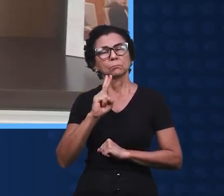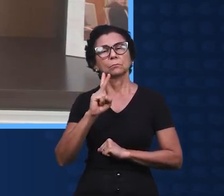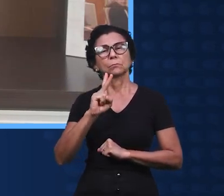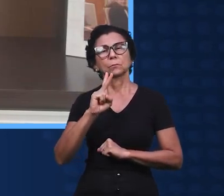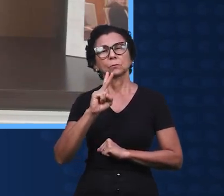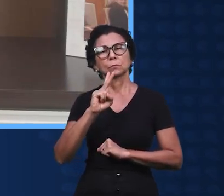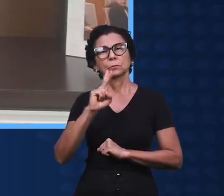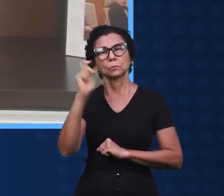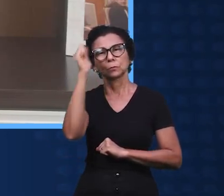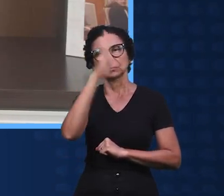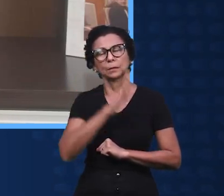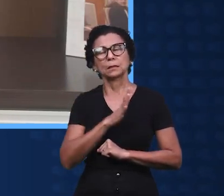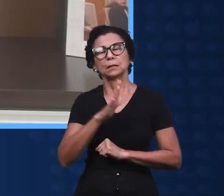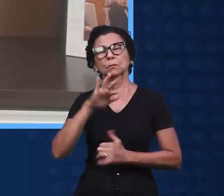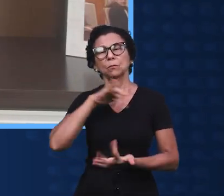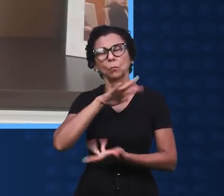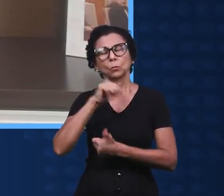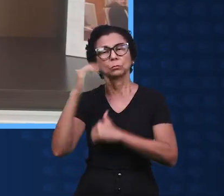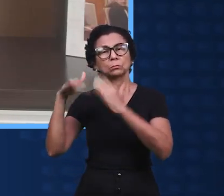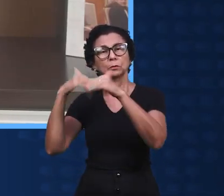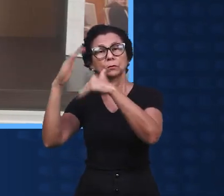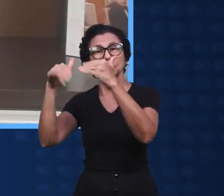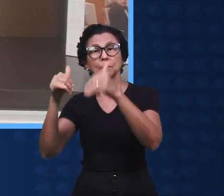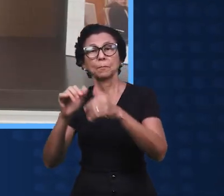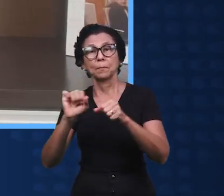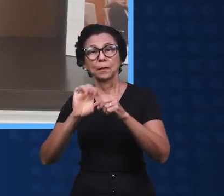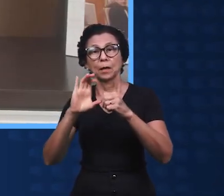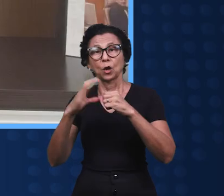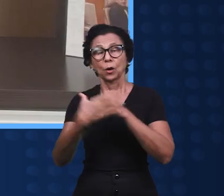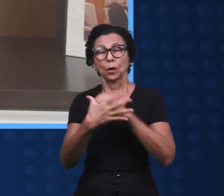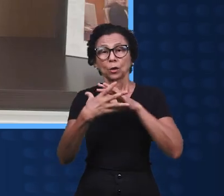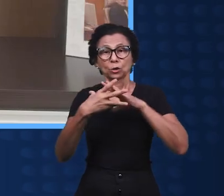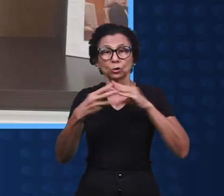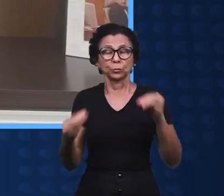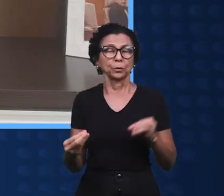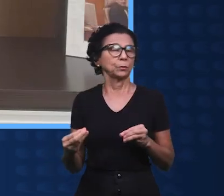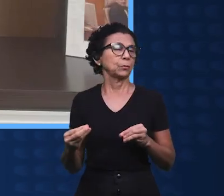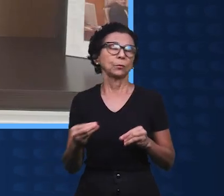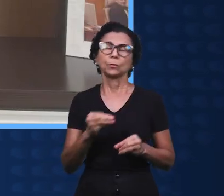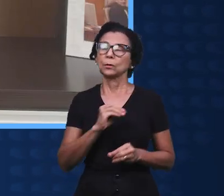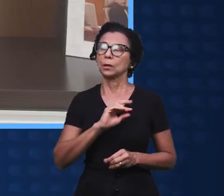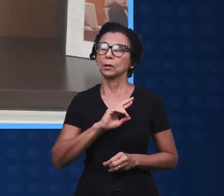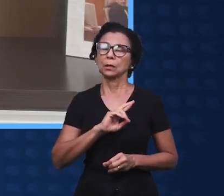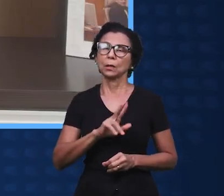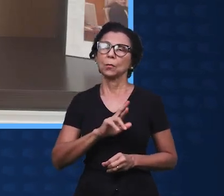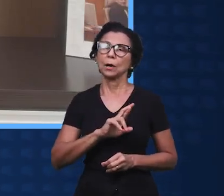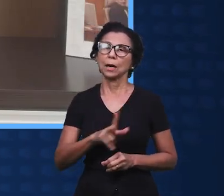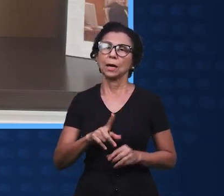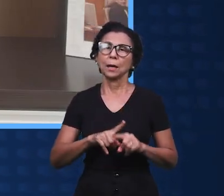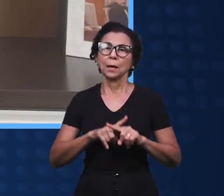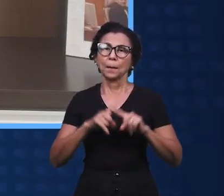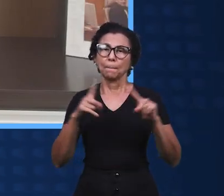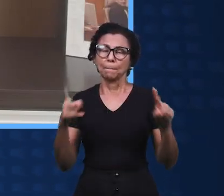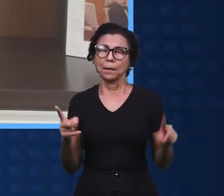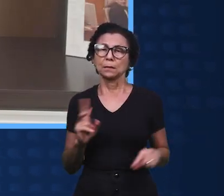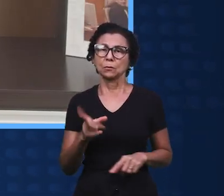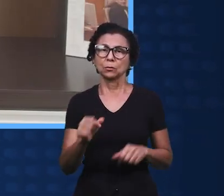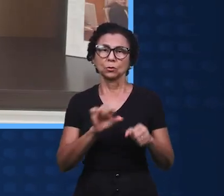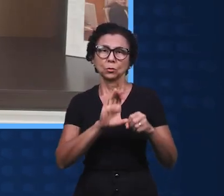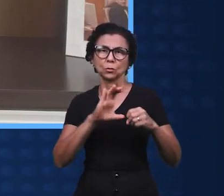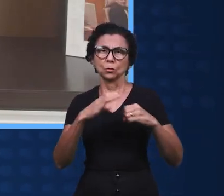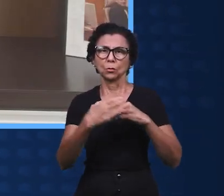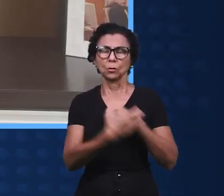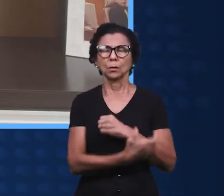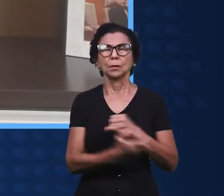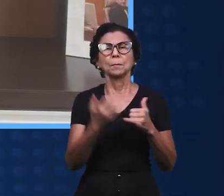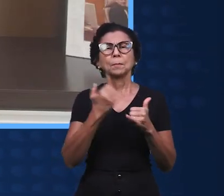não desapareceu, mas tornou-se uma doença agora não mais pandêmica, mas endêmica, semelhante a